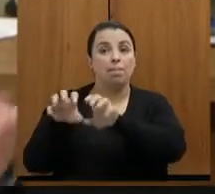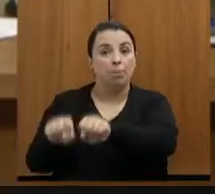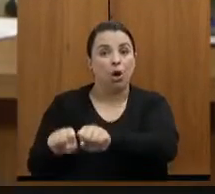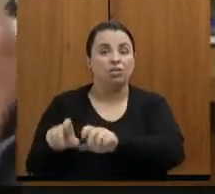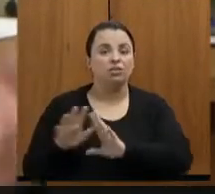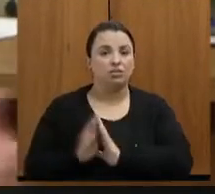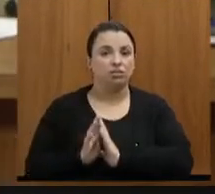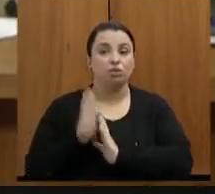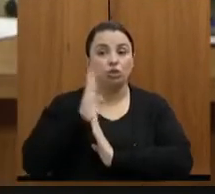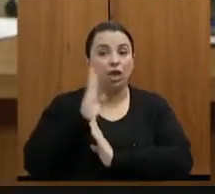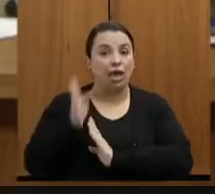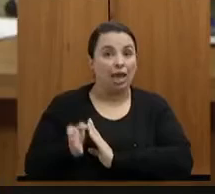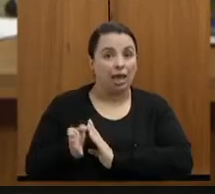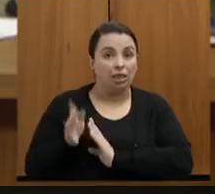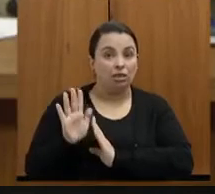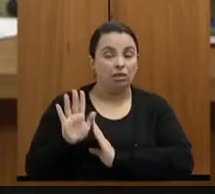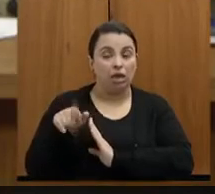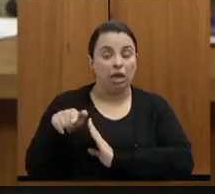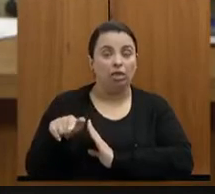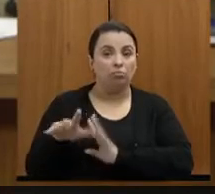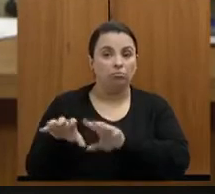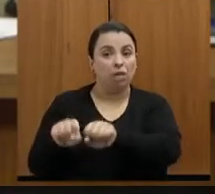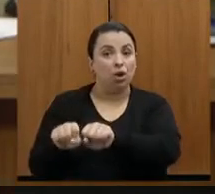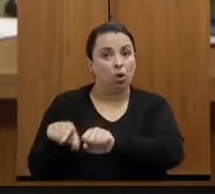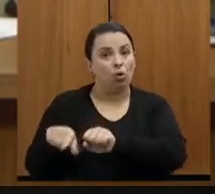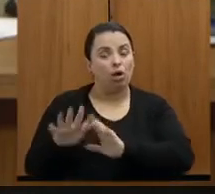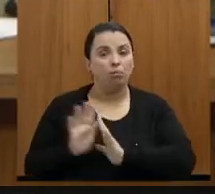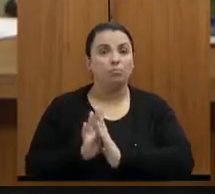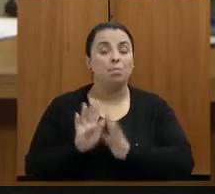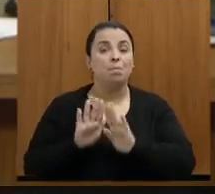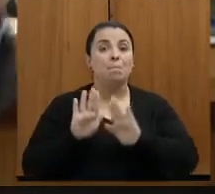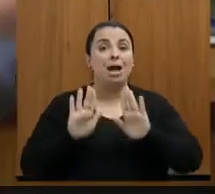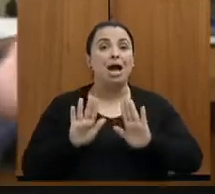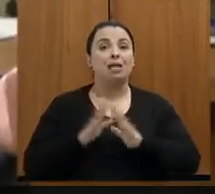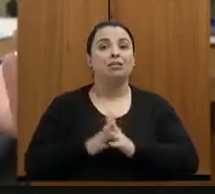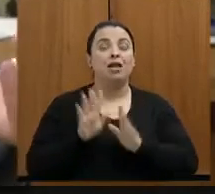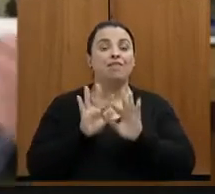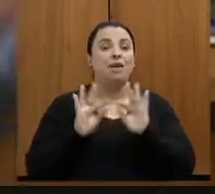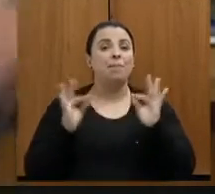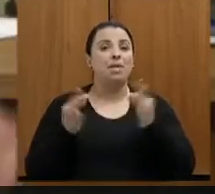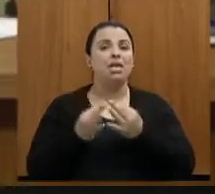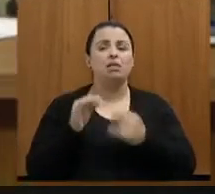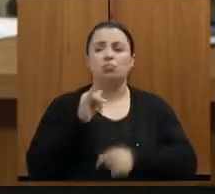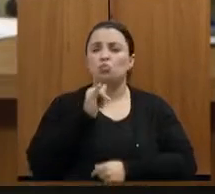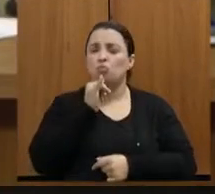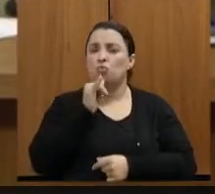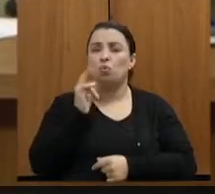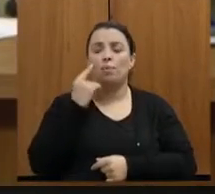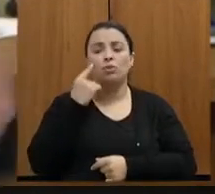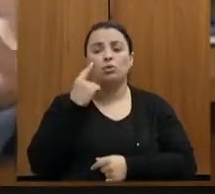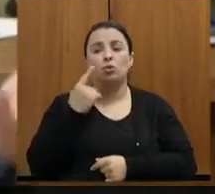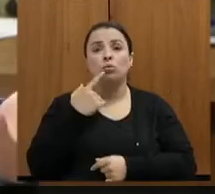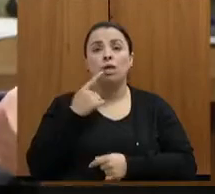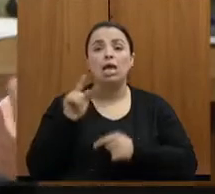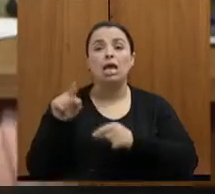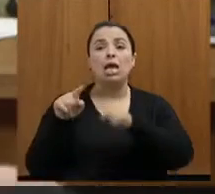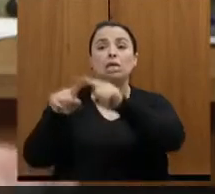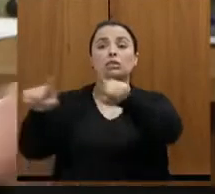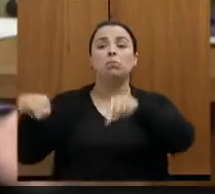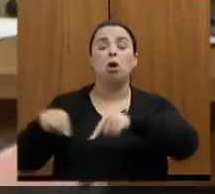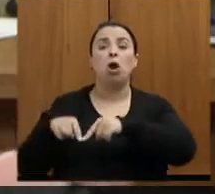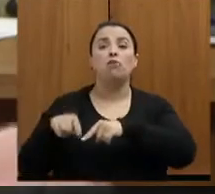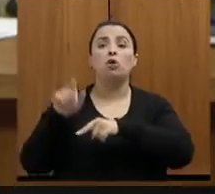na posse imediata, direta daquilo ali. Porém, muitas vezes, a família nunca parou para pensar de quem é o imóvel, porque parece